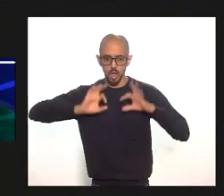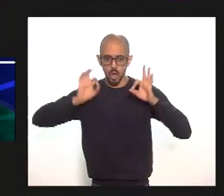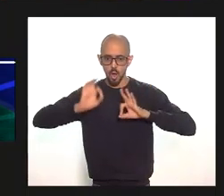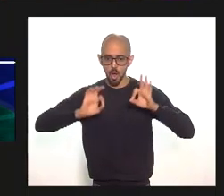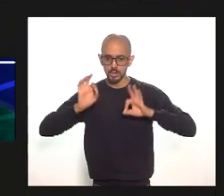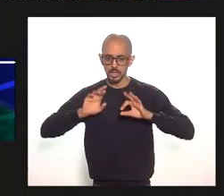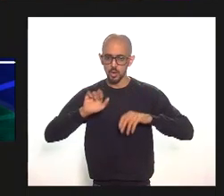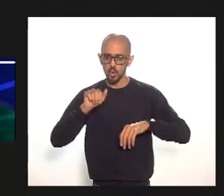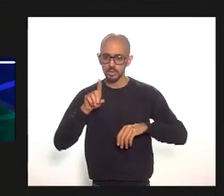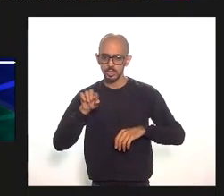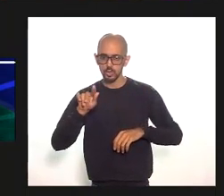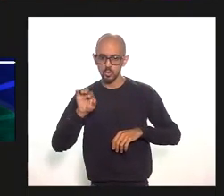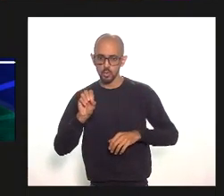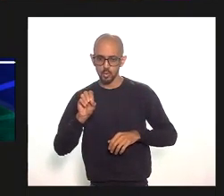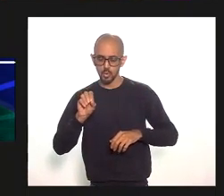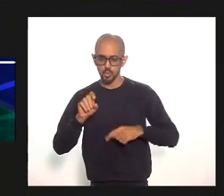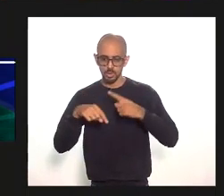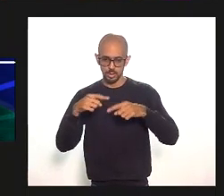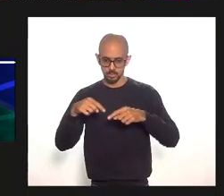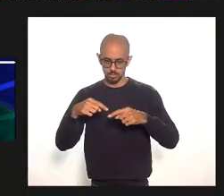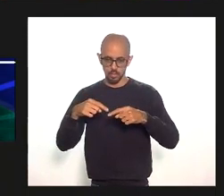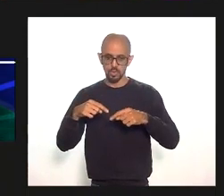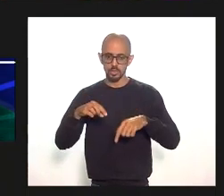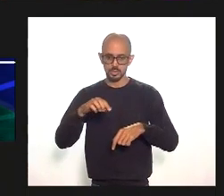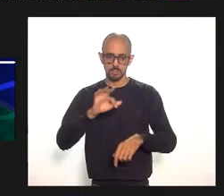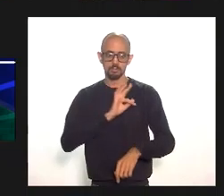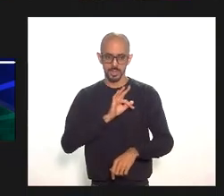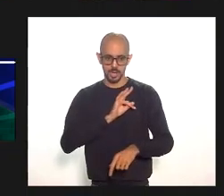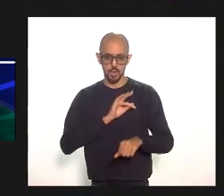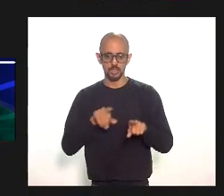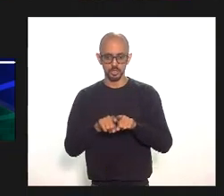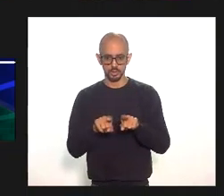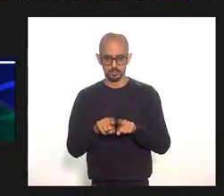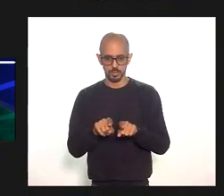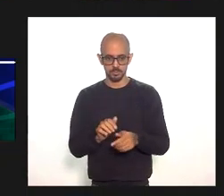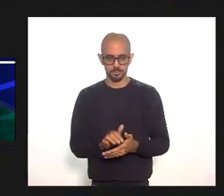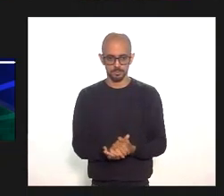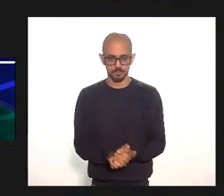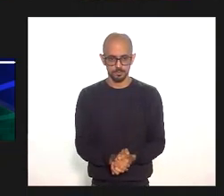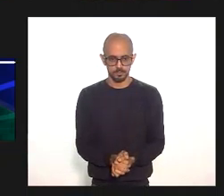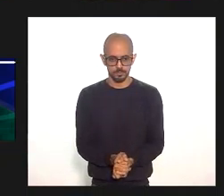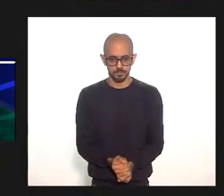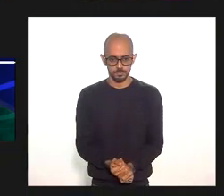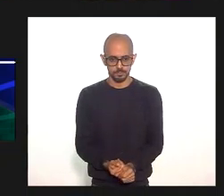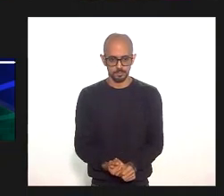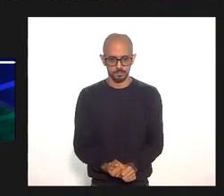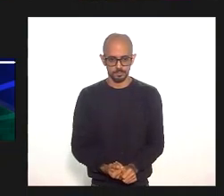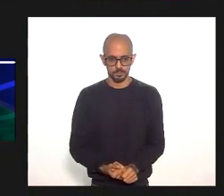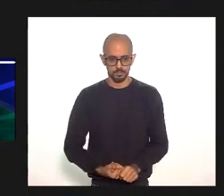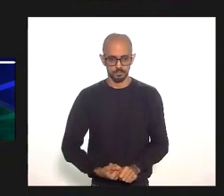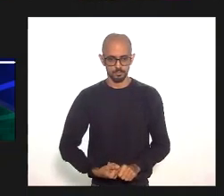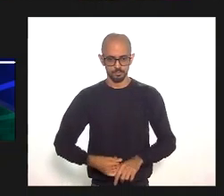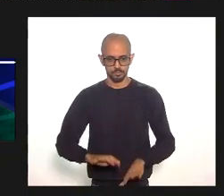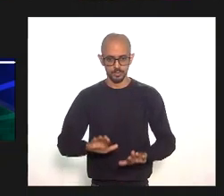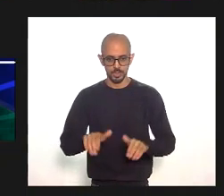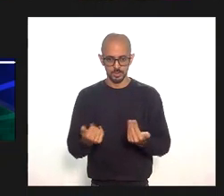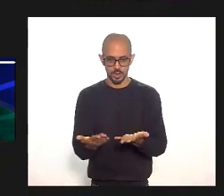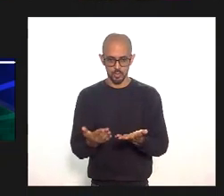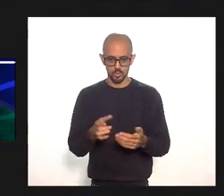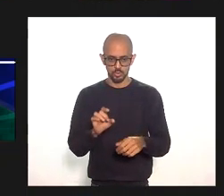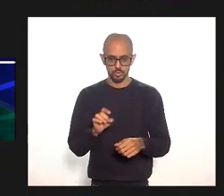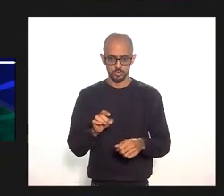Caso Mink, depois Rodrigo Amorim e a deputada Marta Rocha. Marta Fábio Rocha, Serafim, já viu. Só o questionamento...